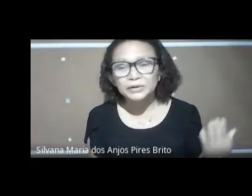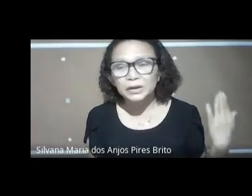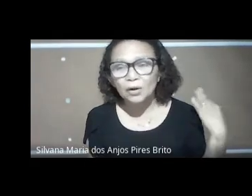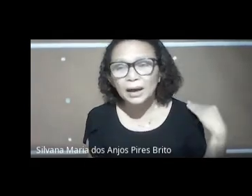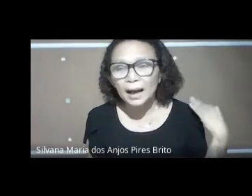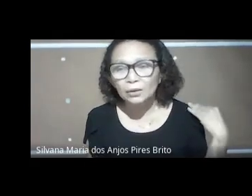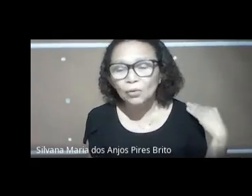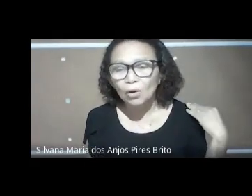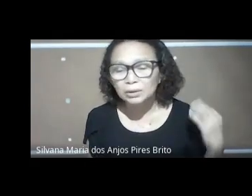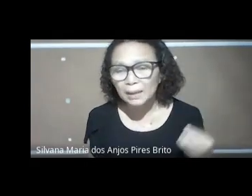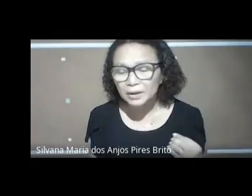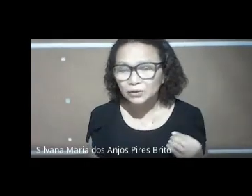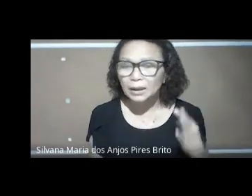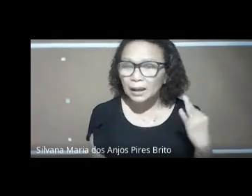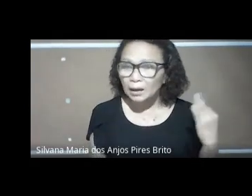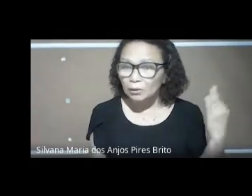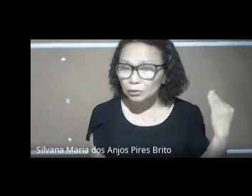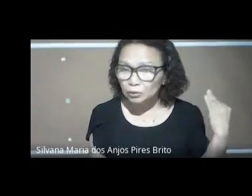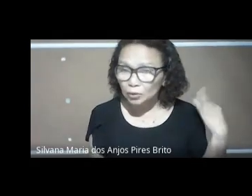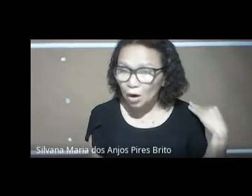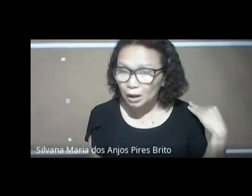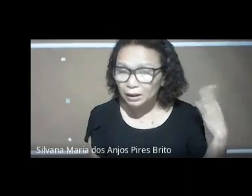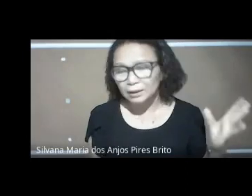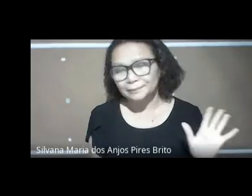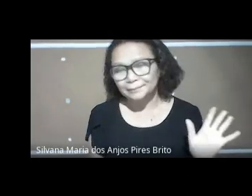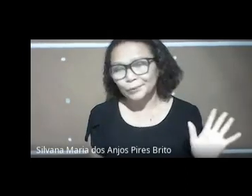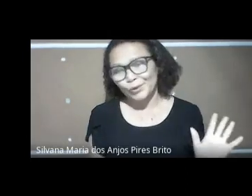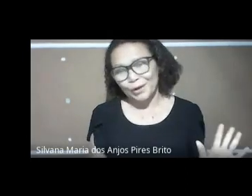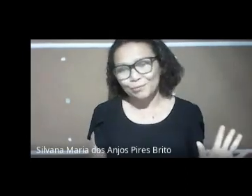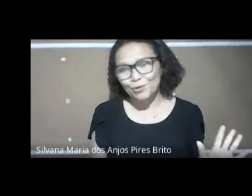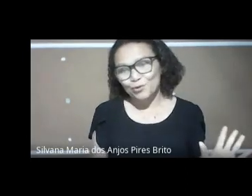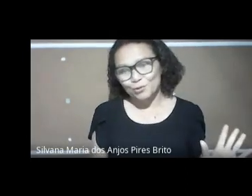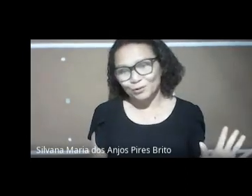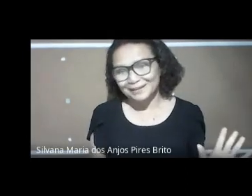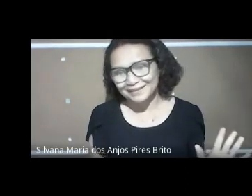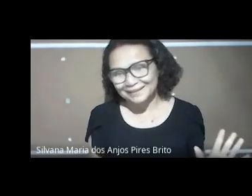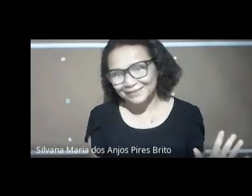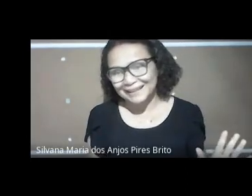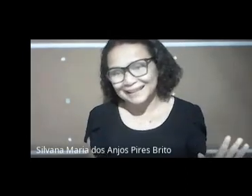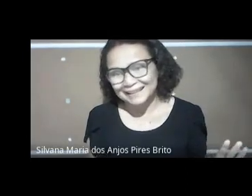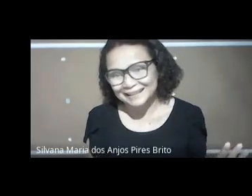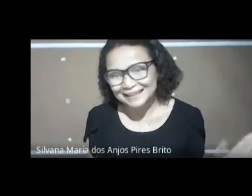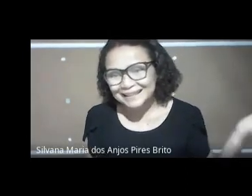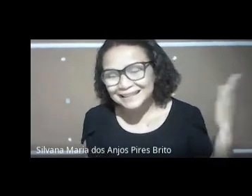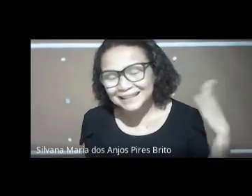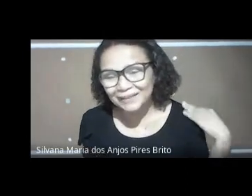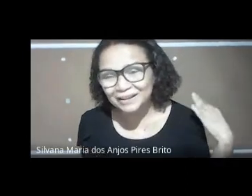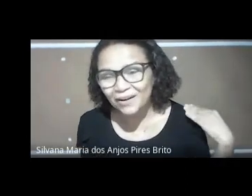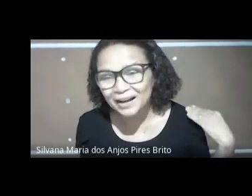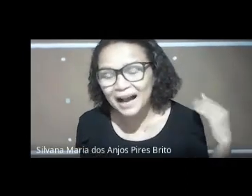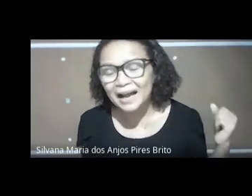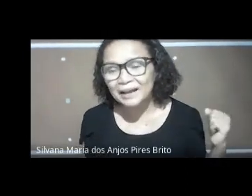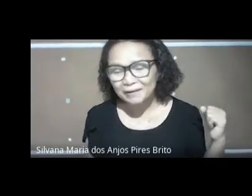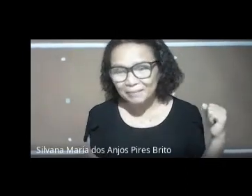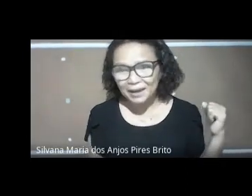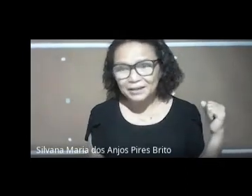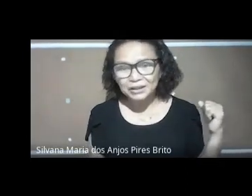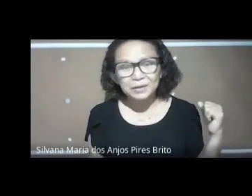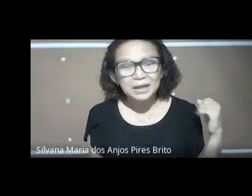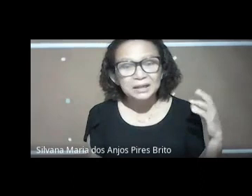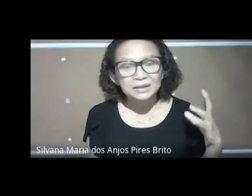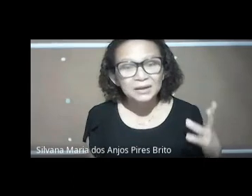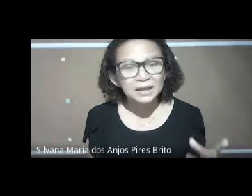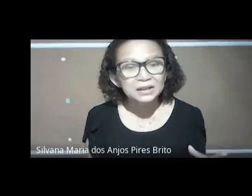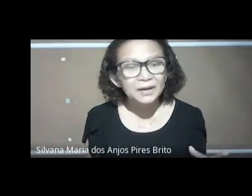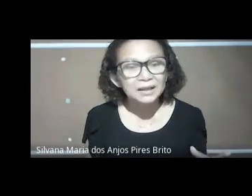ofensivo você tocar no ombro da pessoa. Um toque não é um murro. Você vai tocar